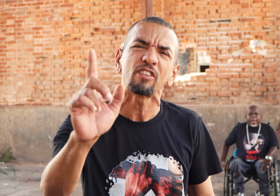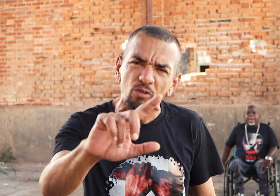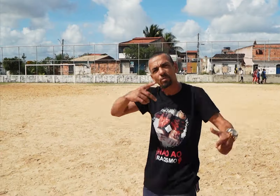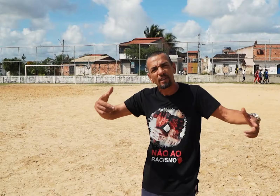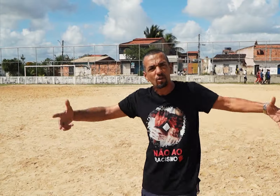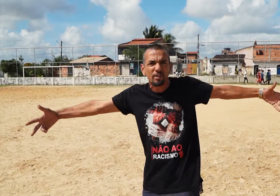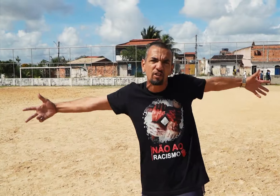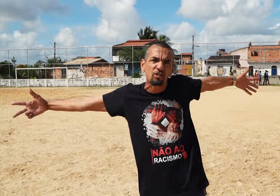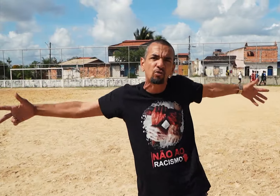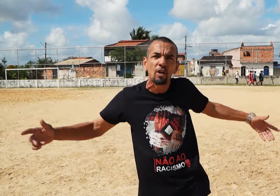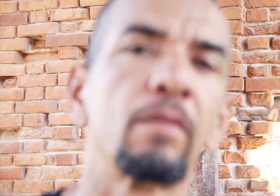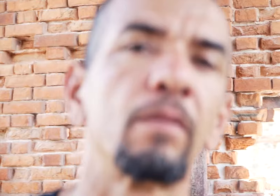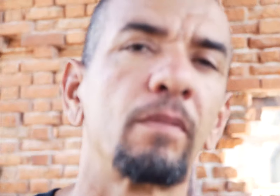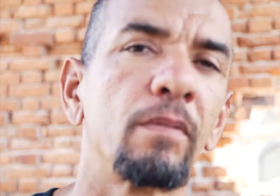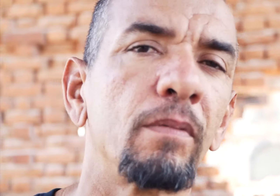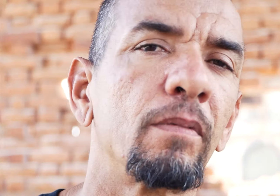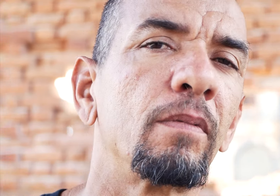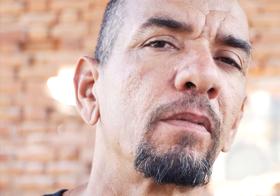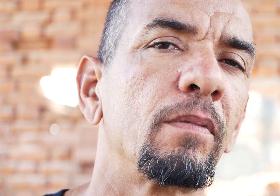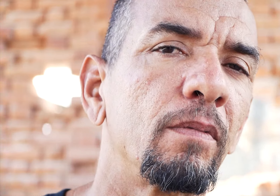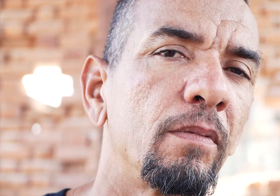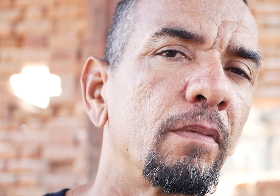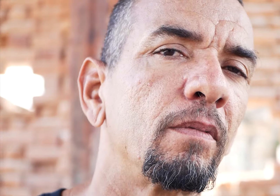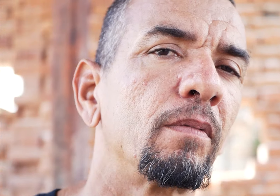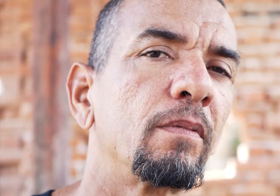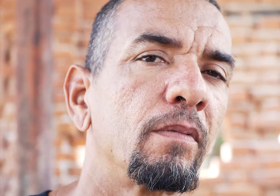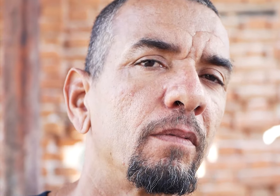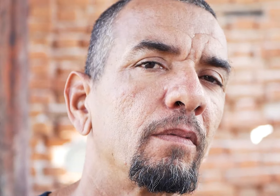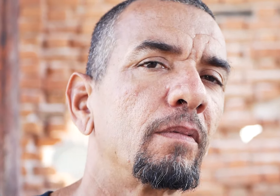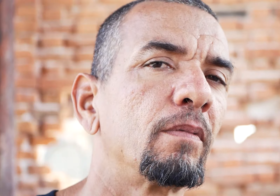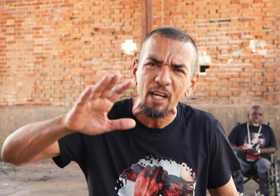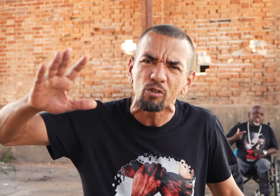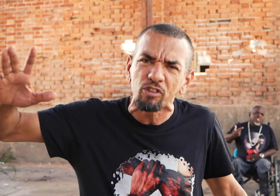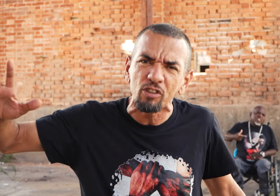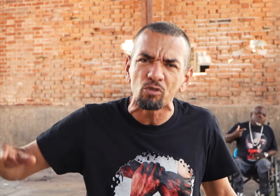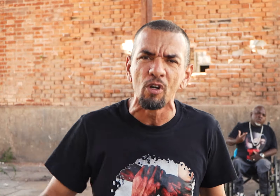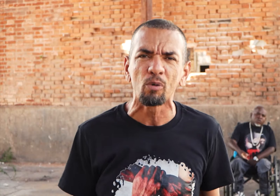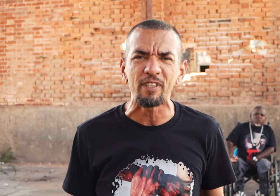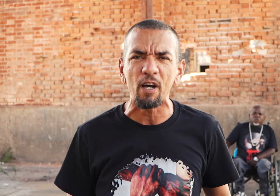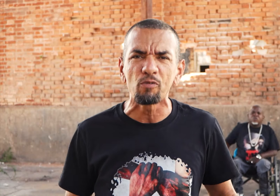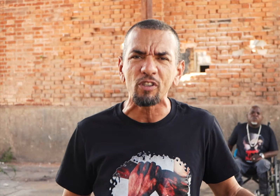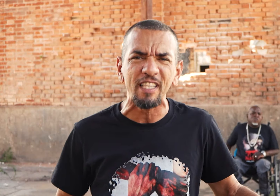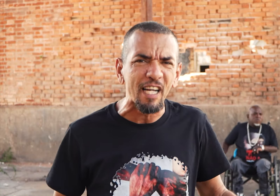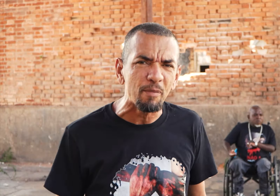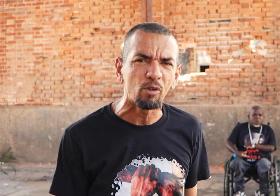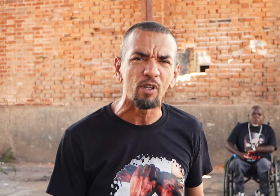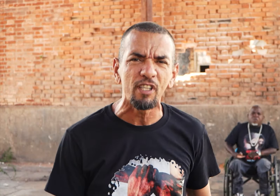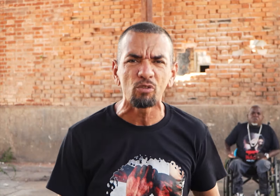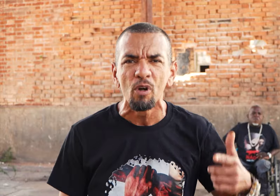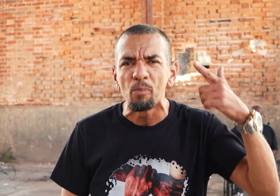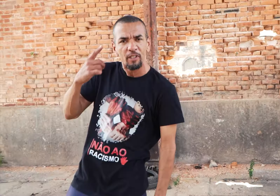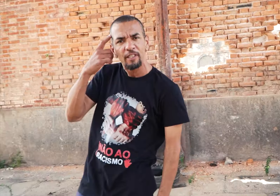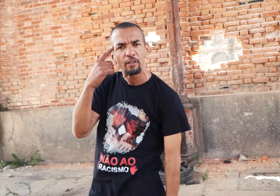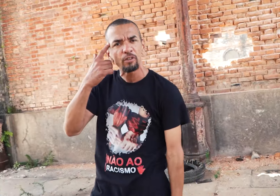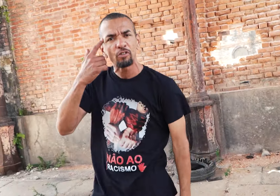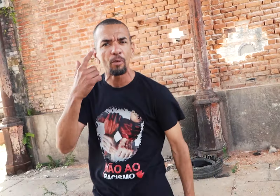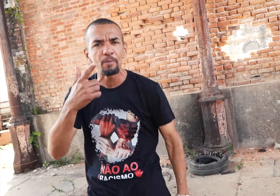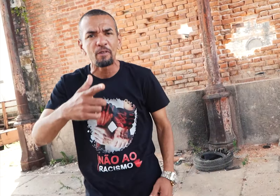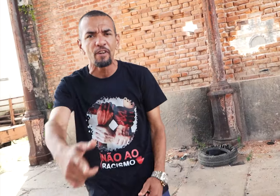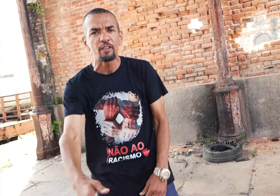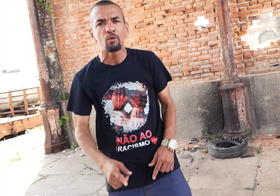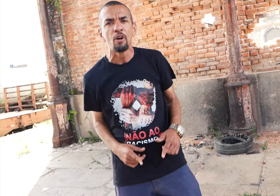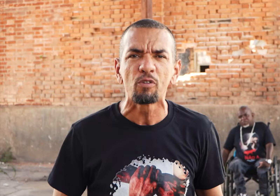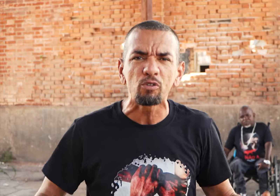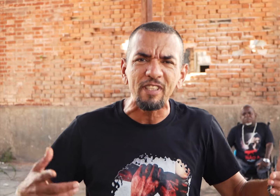sujeito, eu não aceito, respeito, eu exijo. Sou favela, tenho meu direito, na mão me deleito, na paz regozijo. Quando erro, volto atrás, me corrijo, porque entendo que